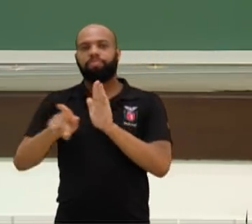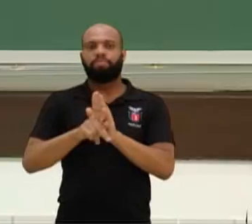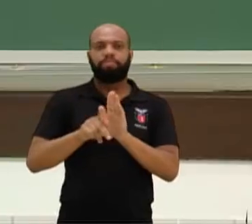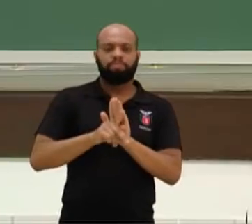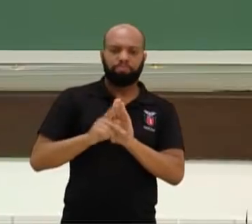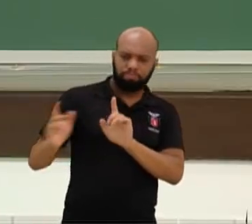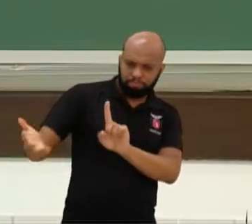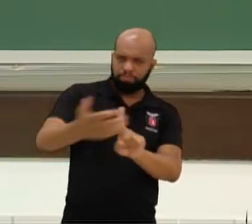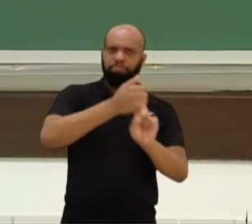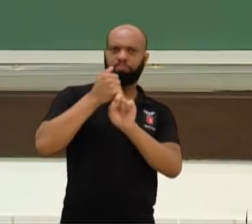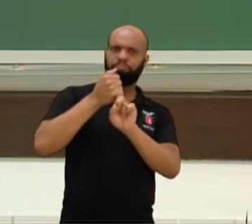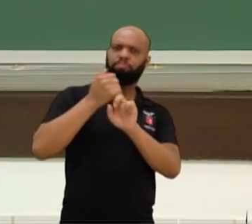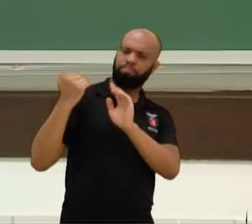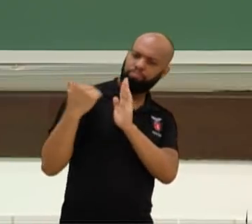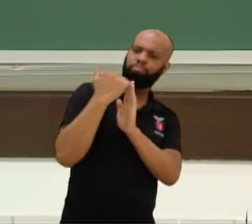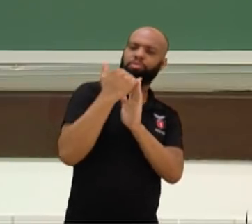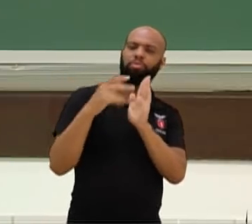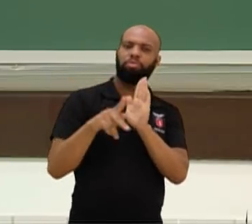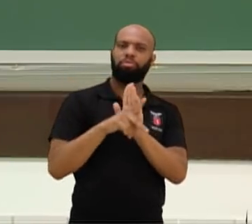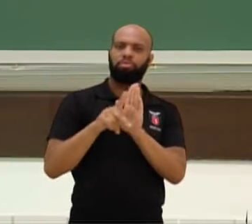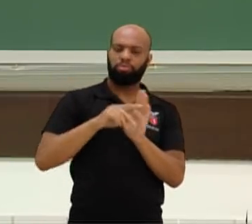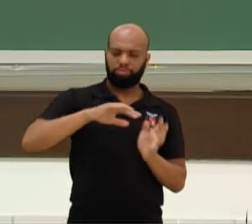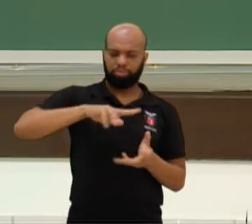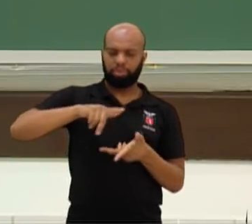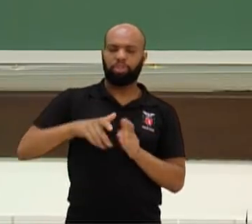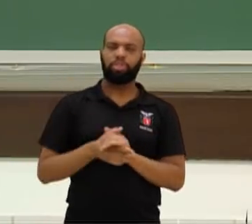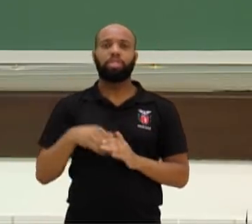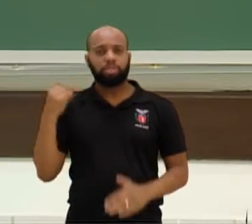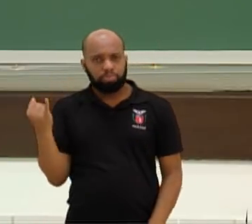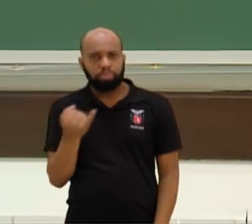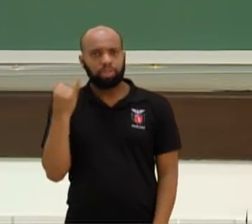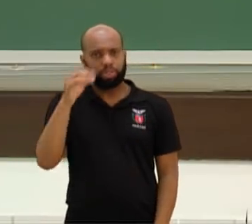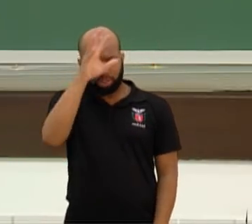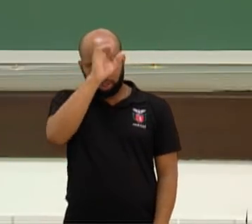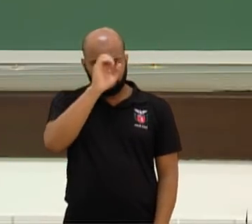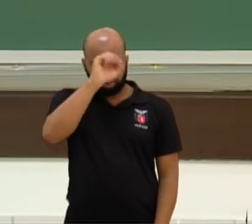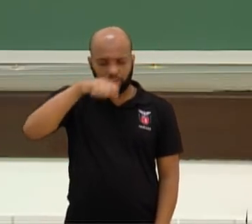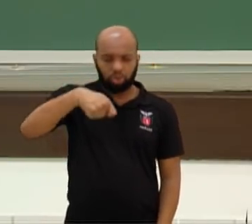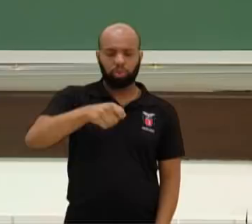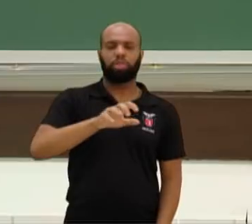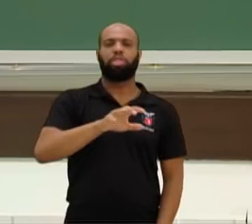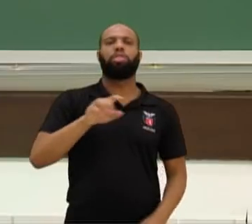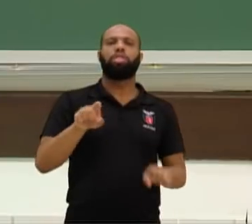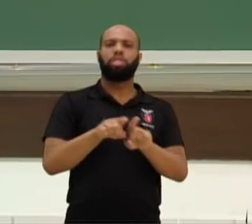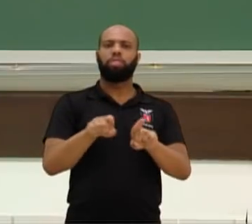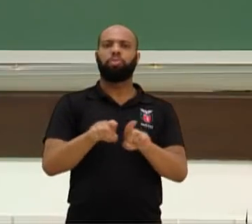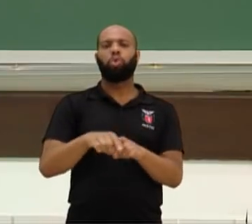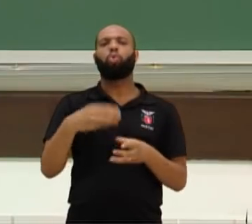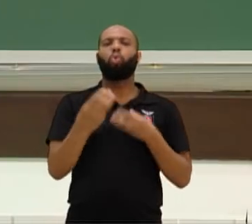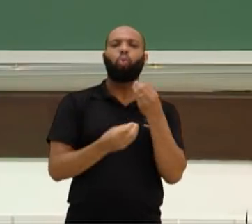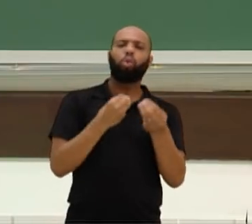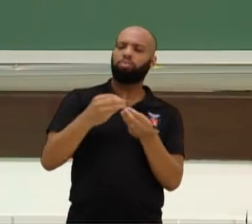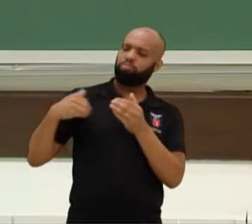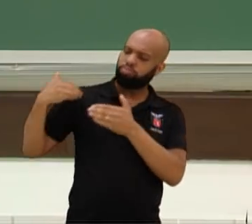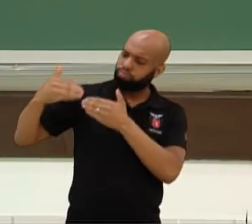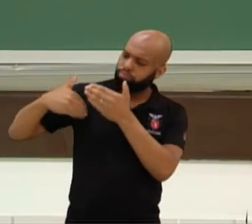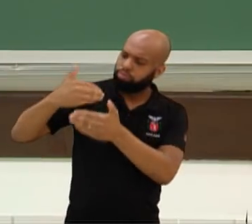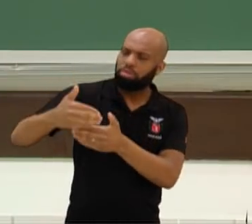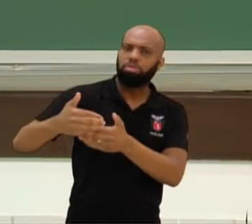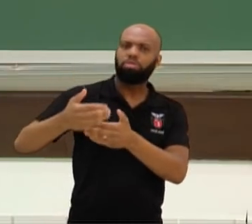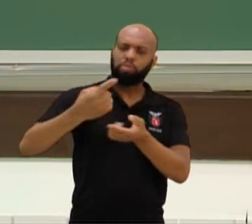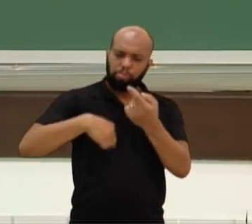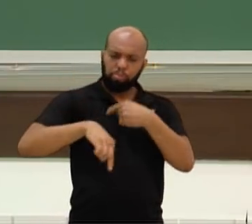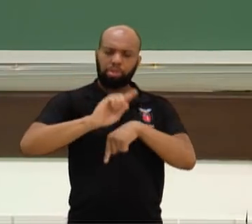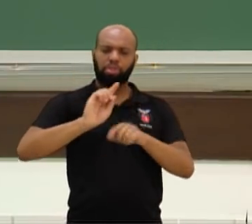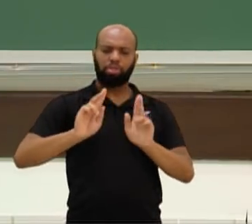dominante do planeta. Então é importante a gente aprender um pouquinho sobre as máquinas simples para a gente entender como foi a própria evolução do